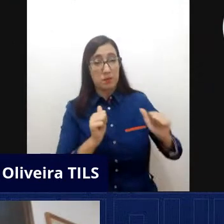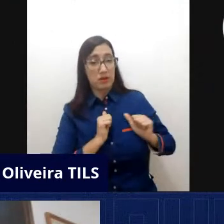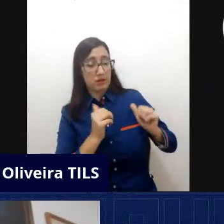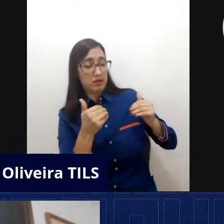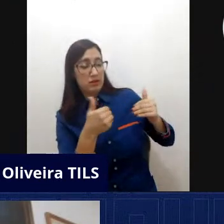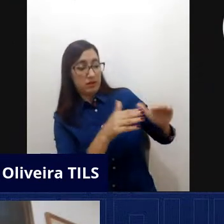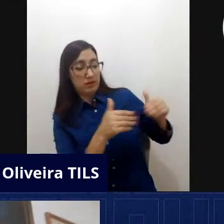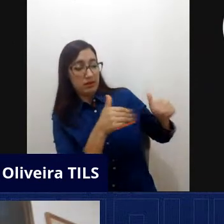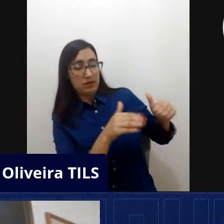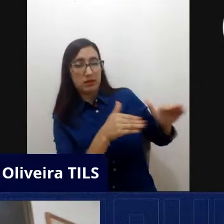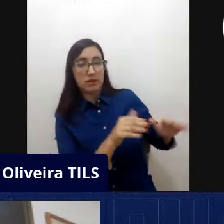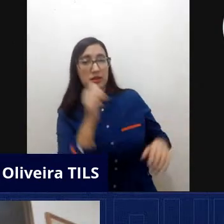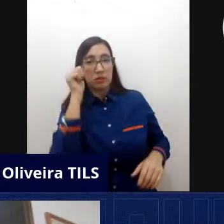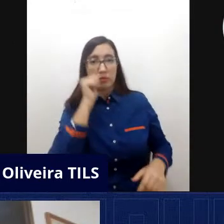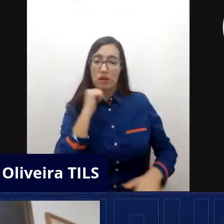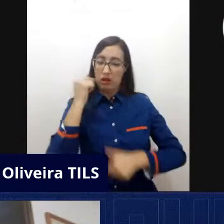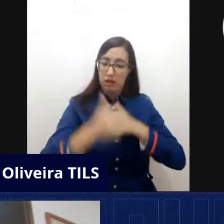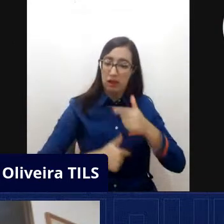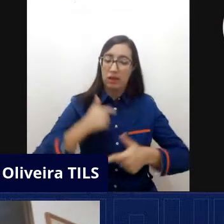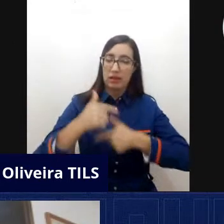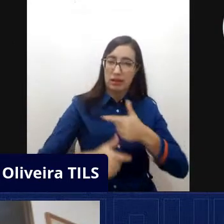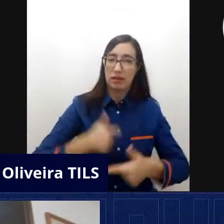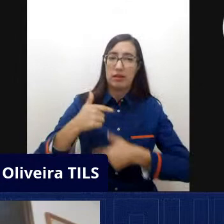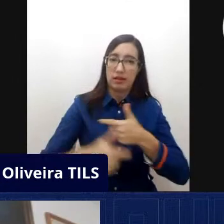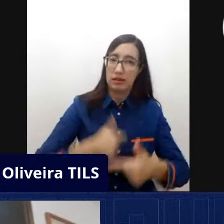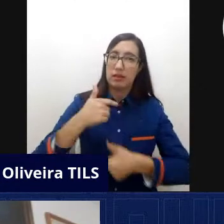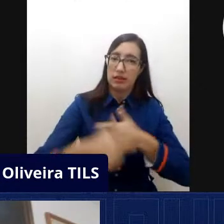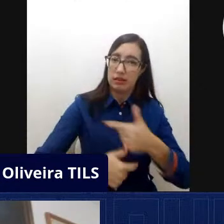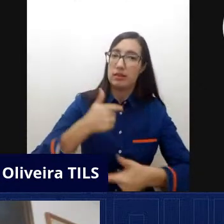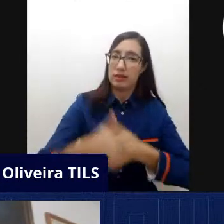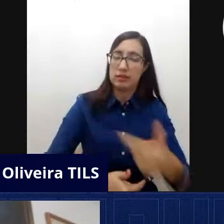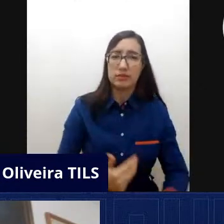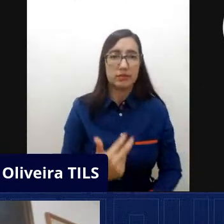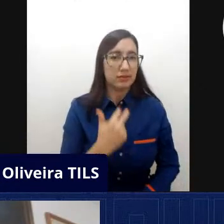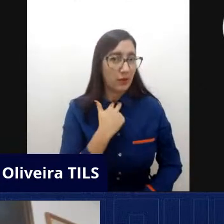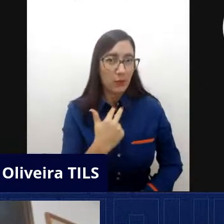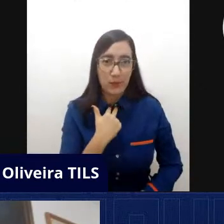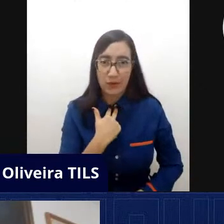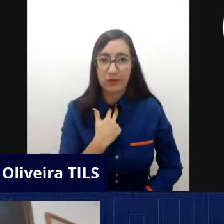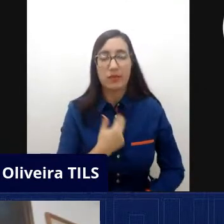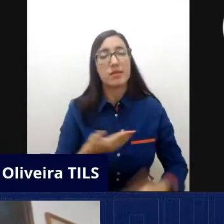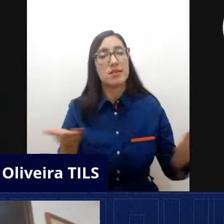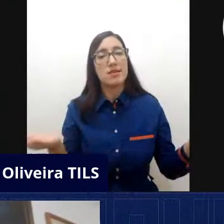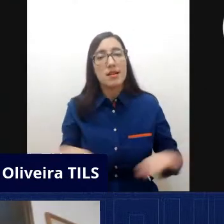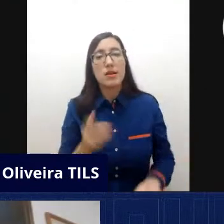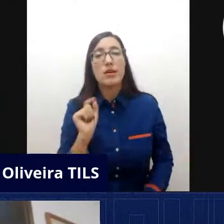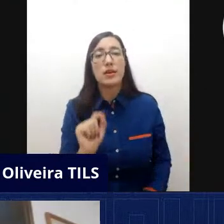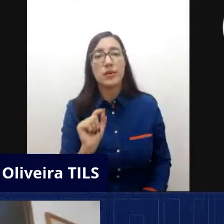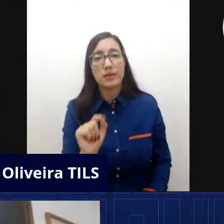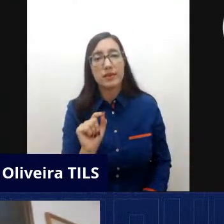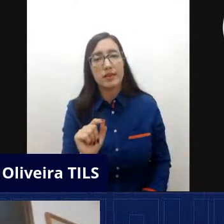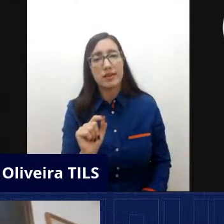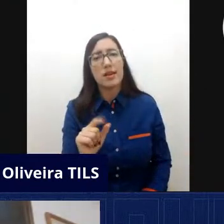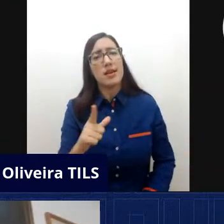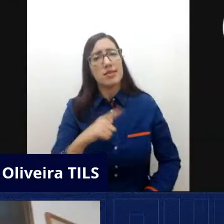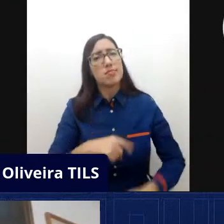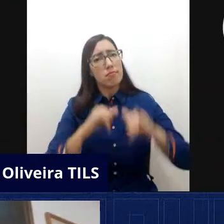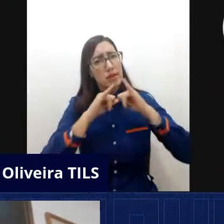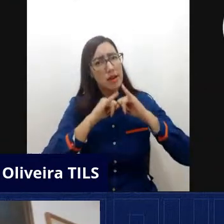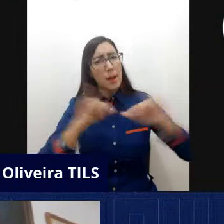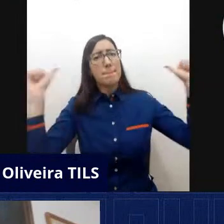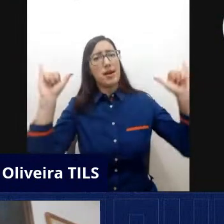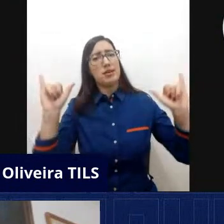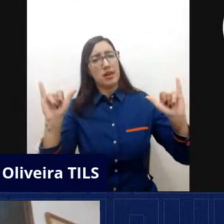outras questões, aí a Selma acho que vai trazer isso melhor, né? E a gente botou a campanha na rua. E a campanha hoje,